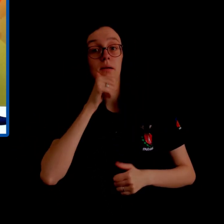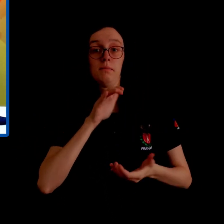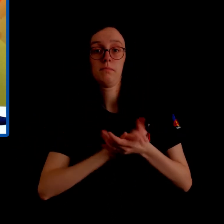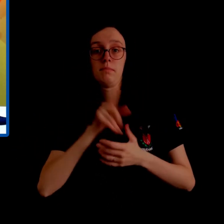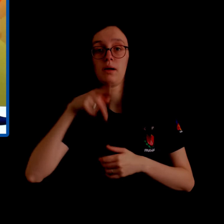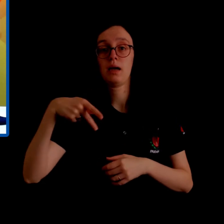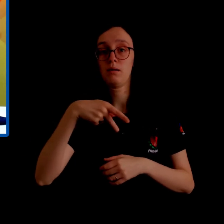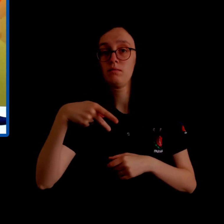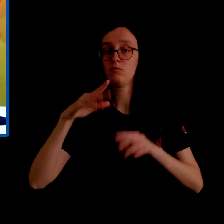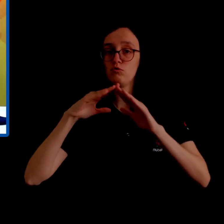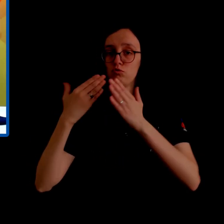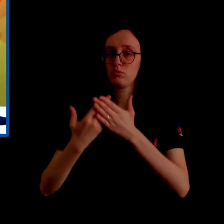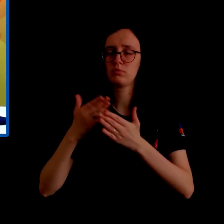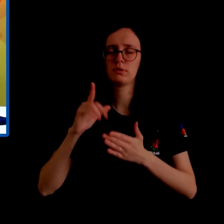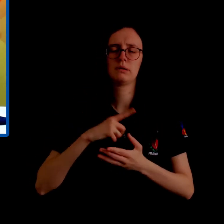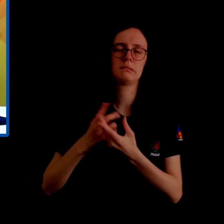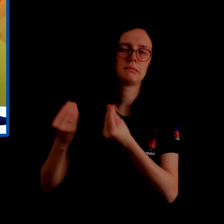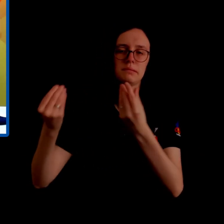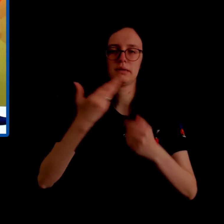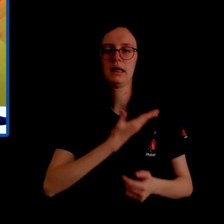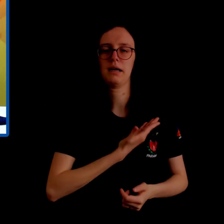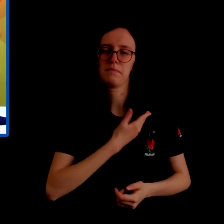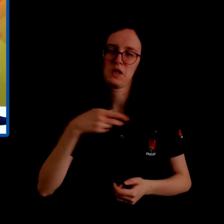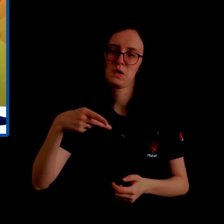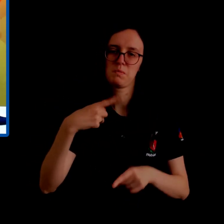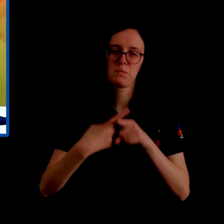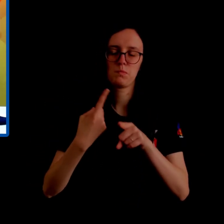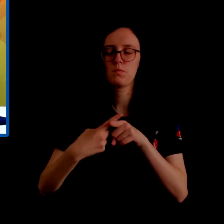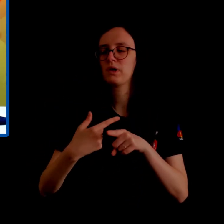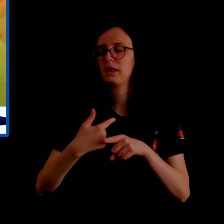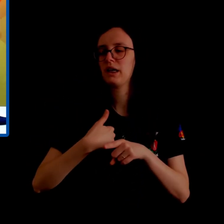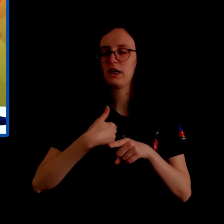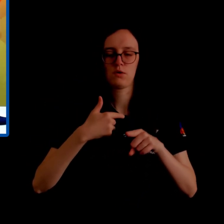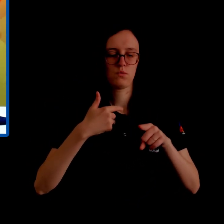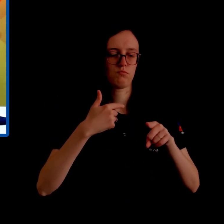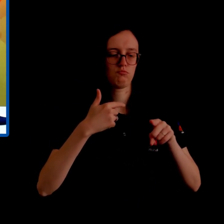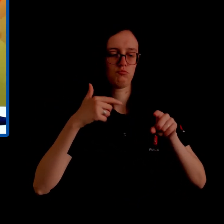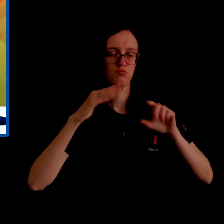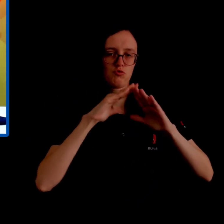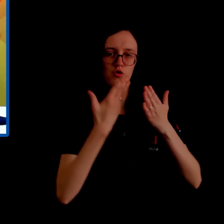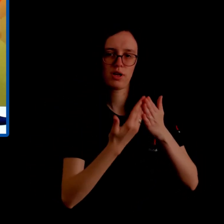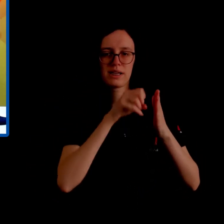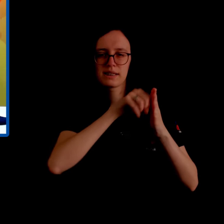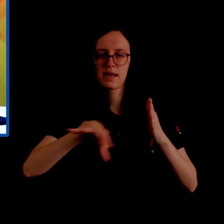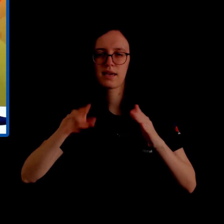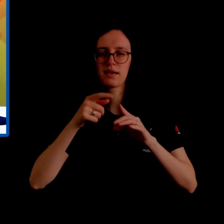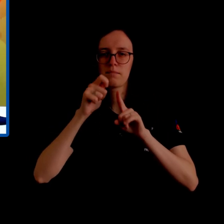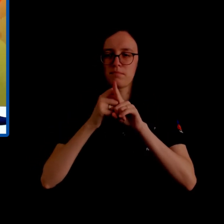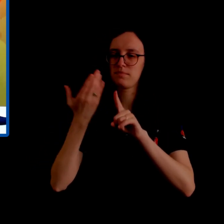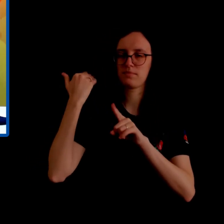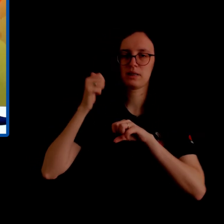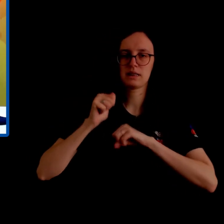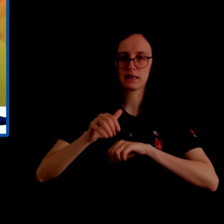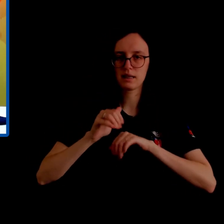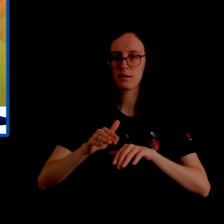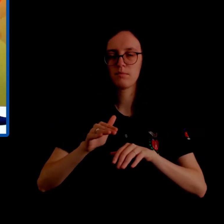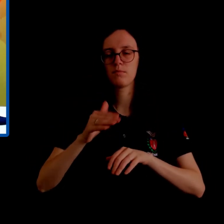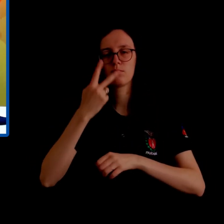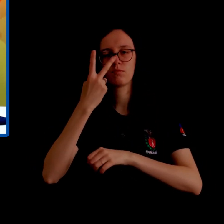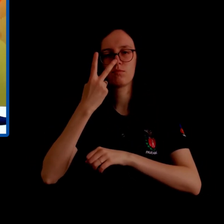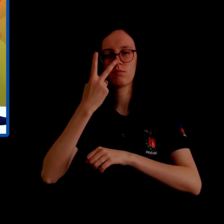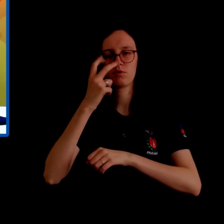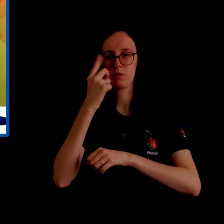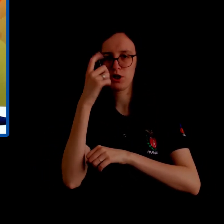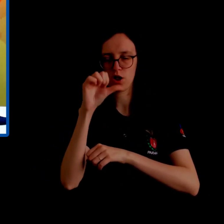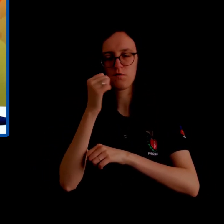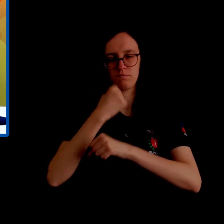da rede, tem muitos amigos, né, professores, porque eu saí da sala de aula em setembro, mas tem muitos